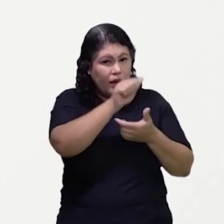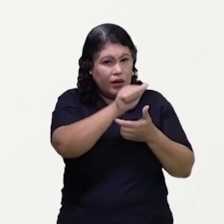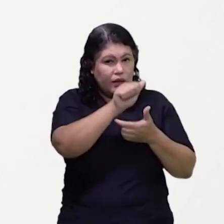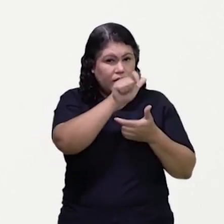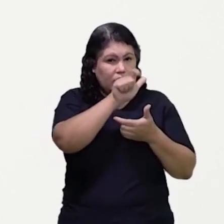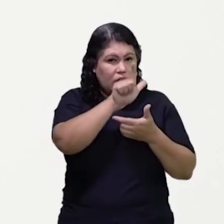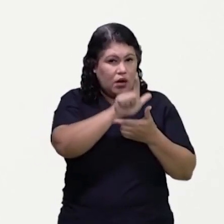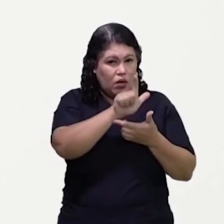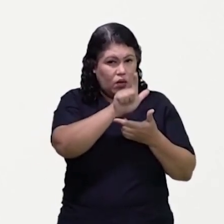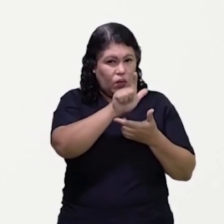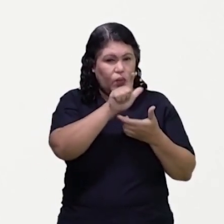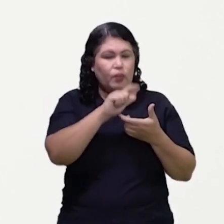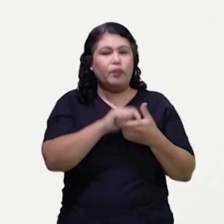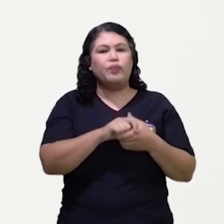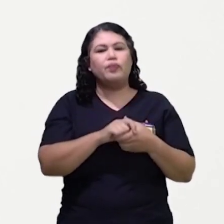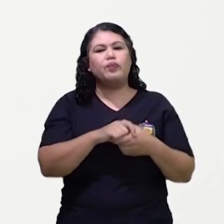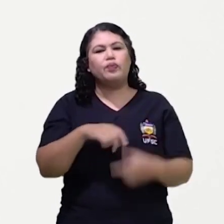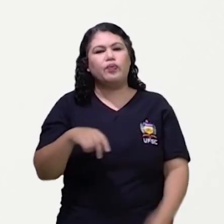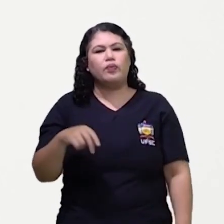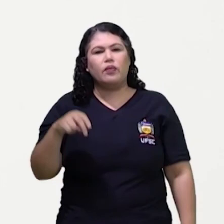penúltima.